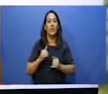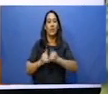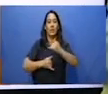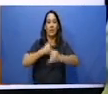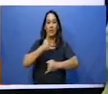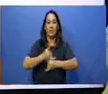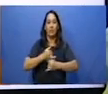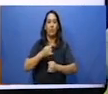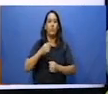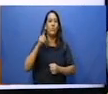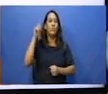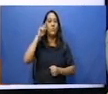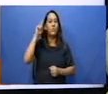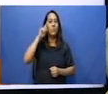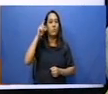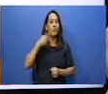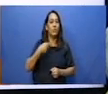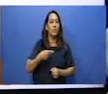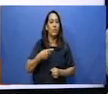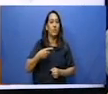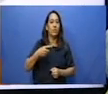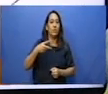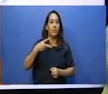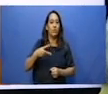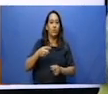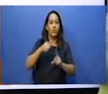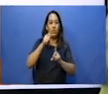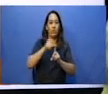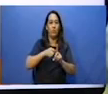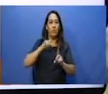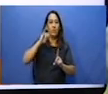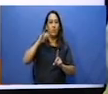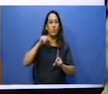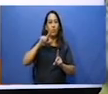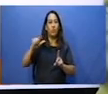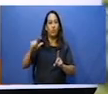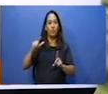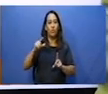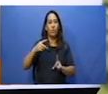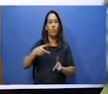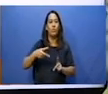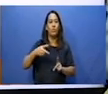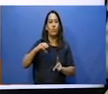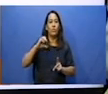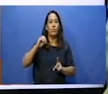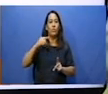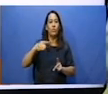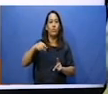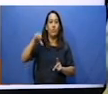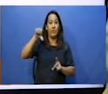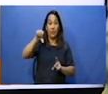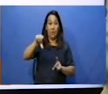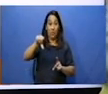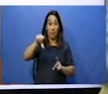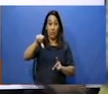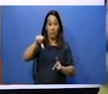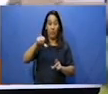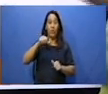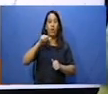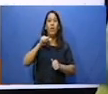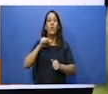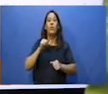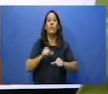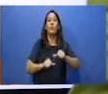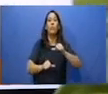Acesso em 12 de julho de 2019. Tá vendo aqui, ó, que o acesso até já mudou? Porque